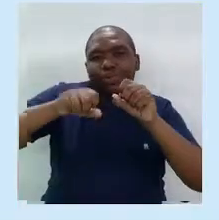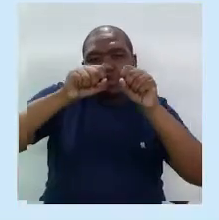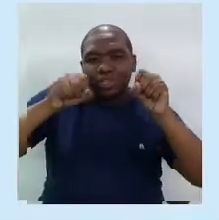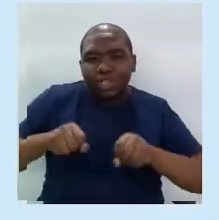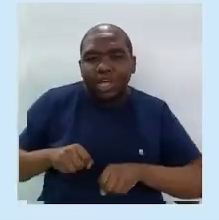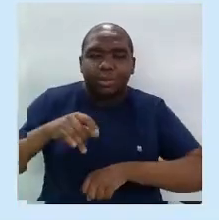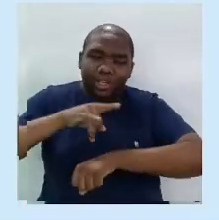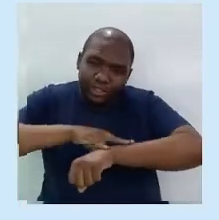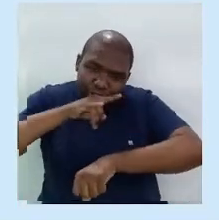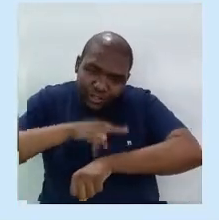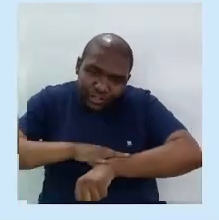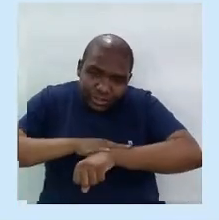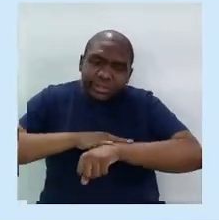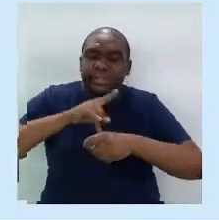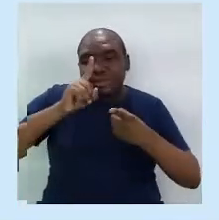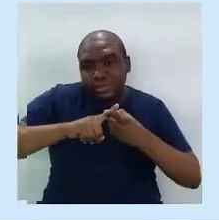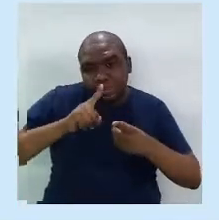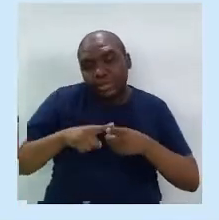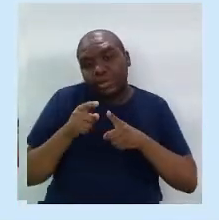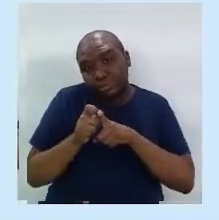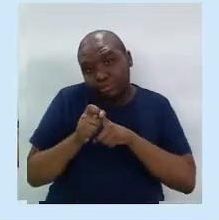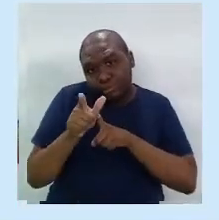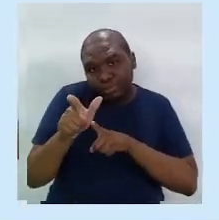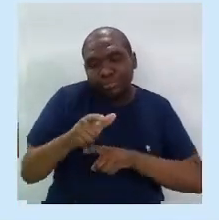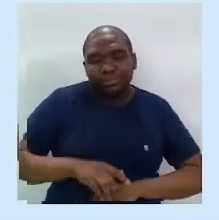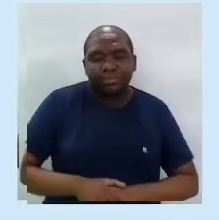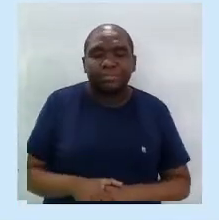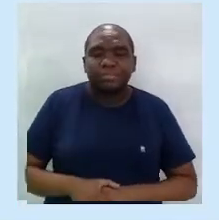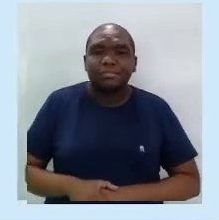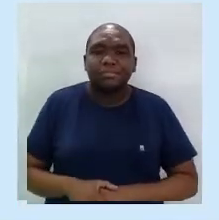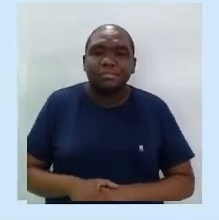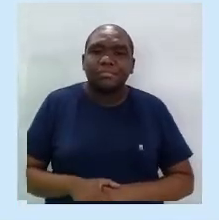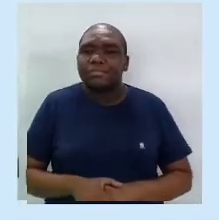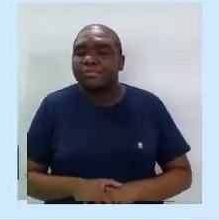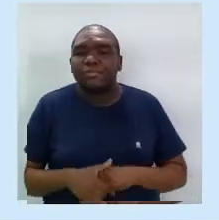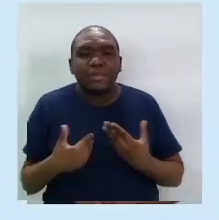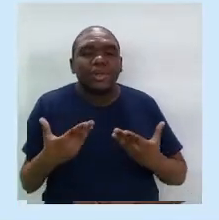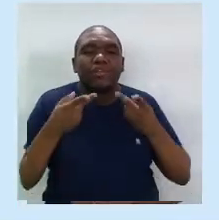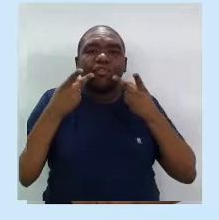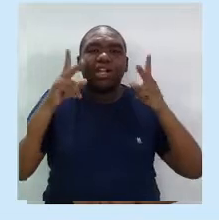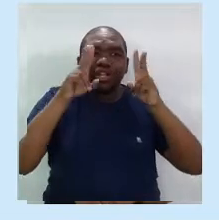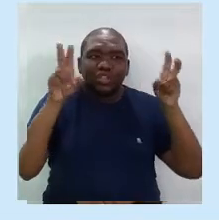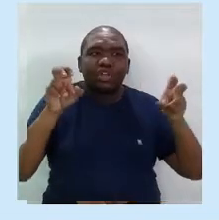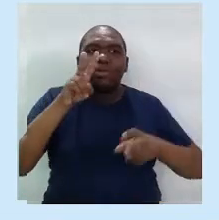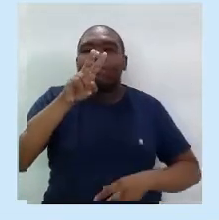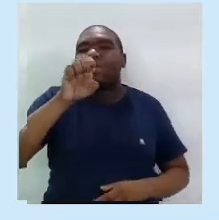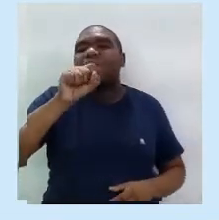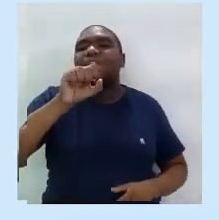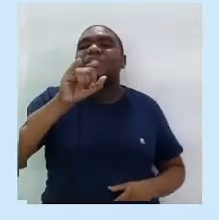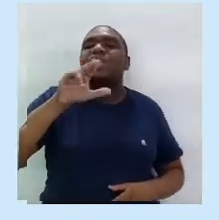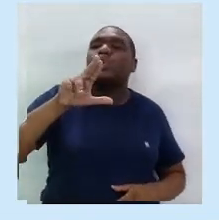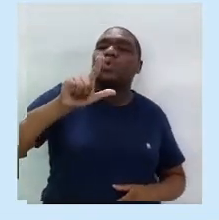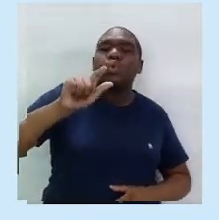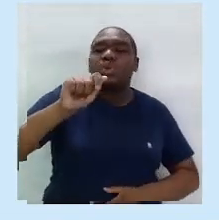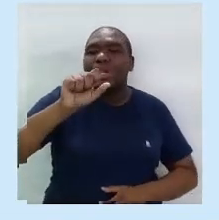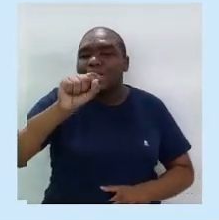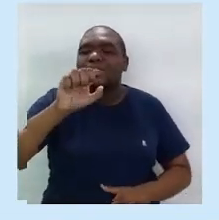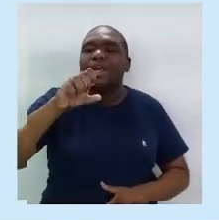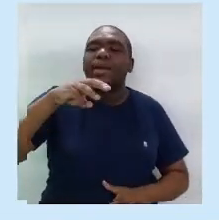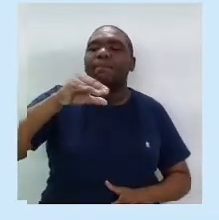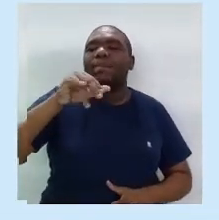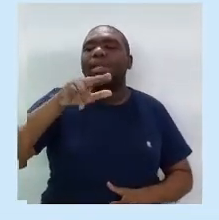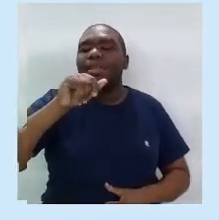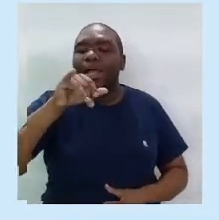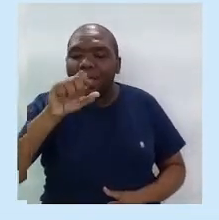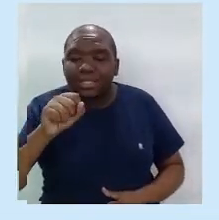ao sistema urinário e reprodutor. Quando se fala das vesículas seminais, no